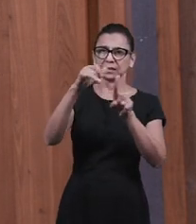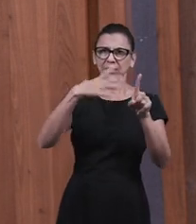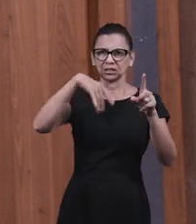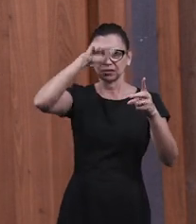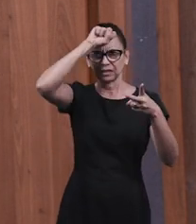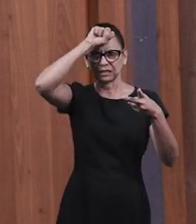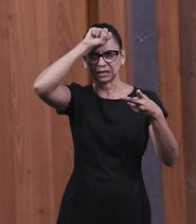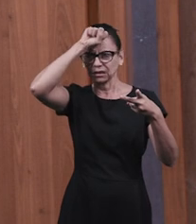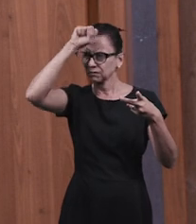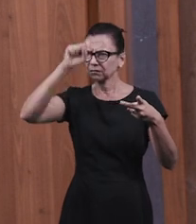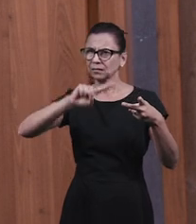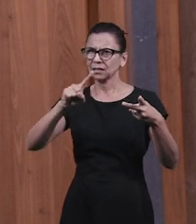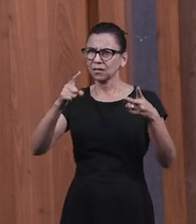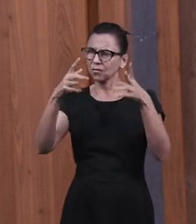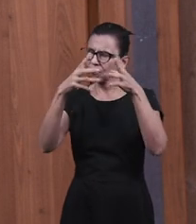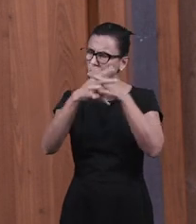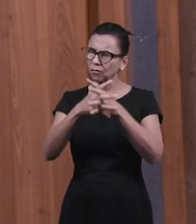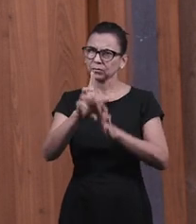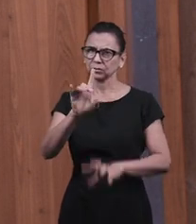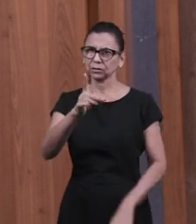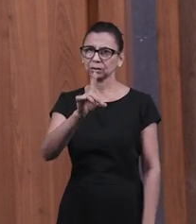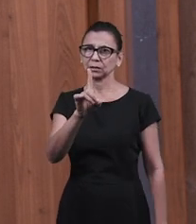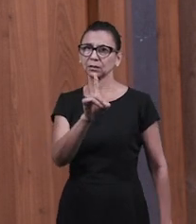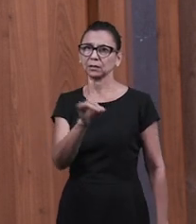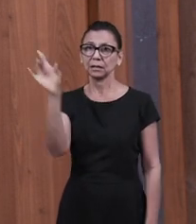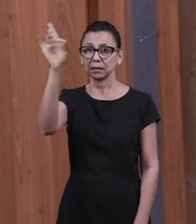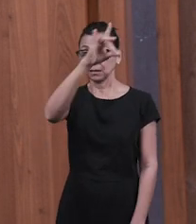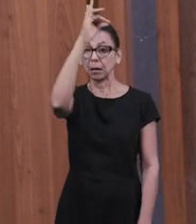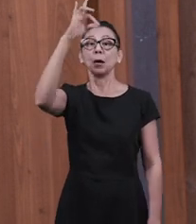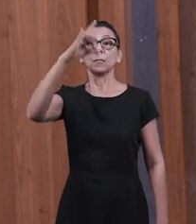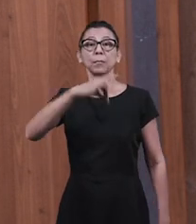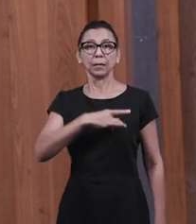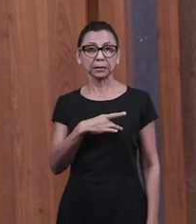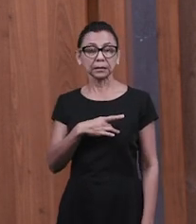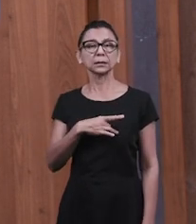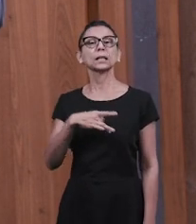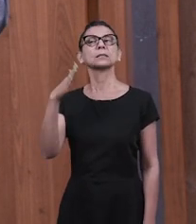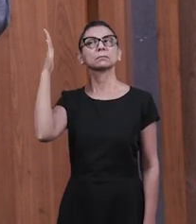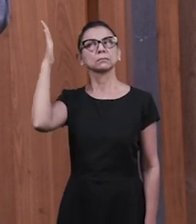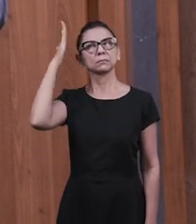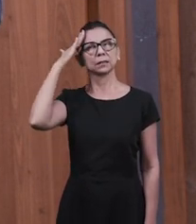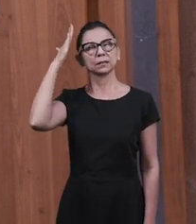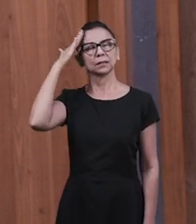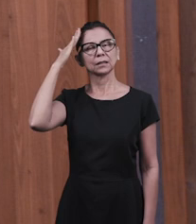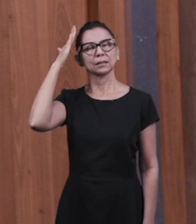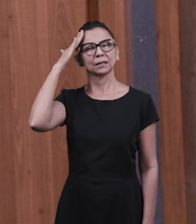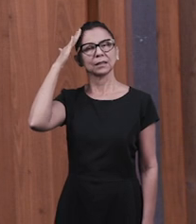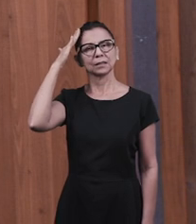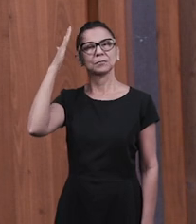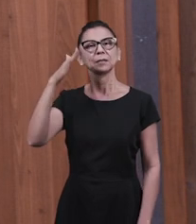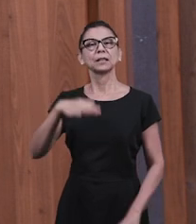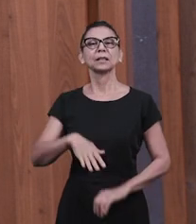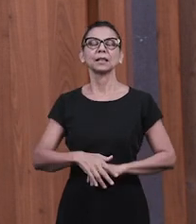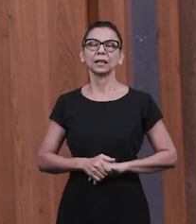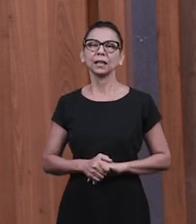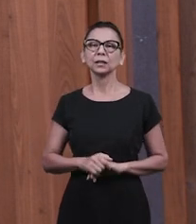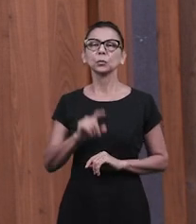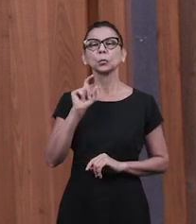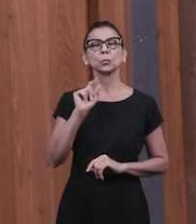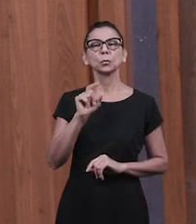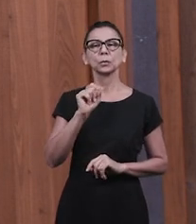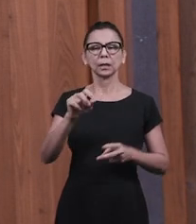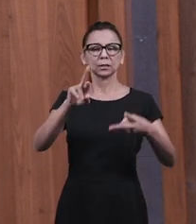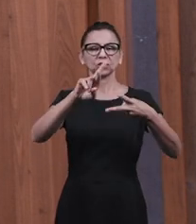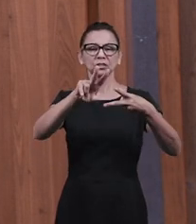com adivinhação. Eles batizados com o Espírito Santo, eles terão então discernimento de espíritos, que é um